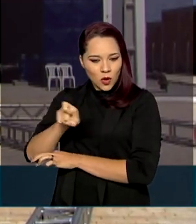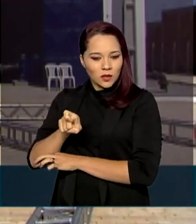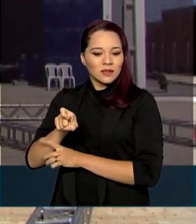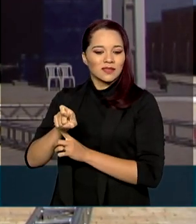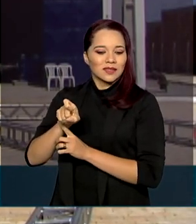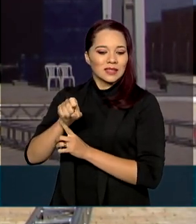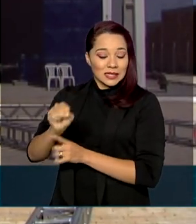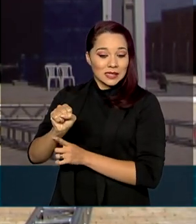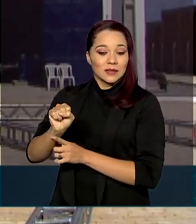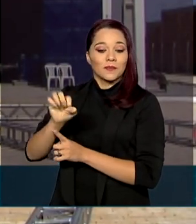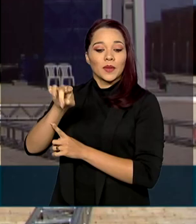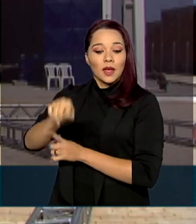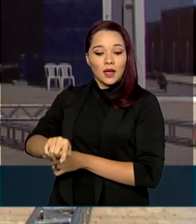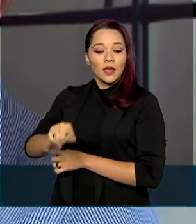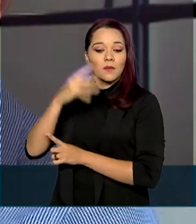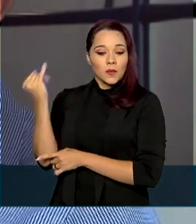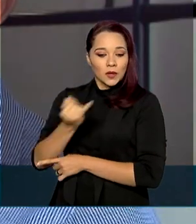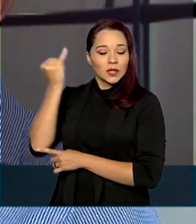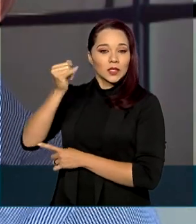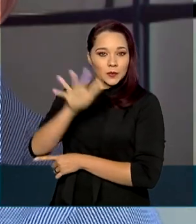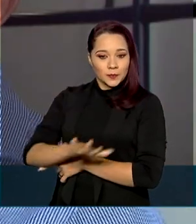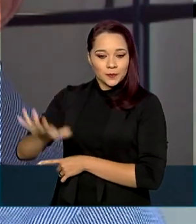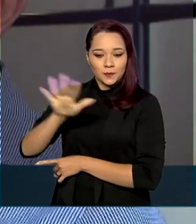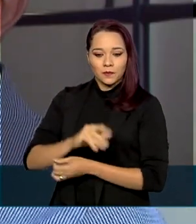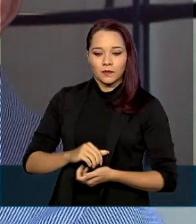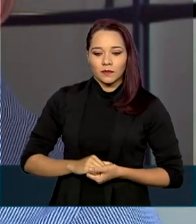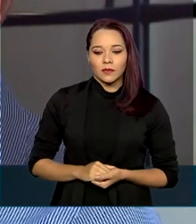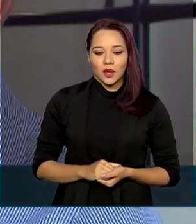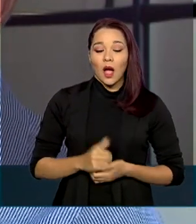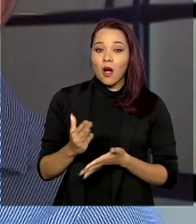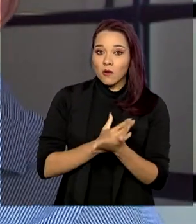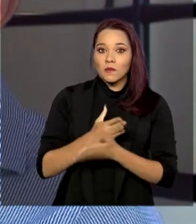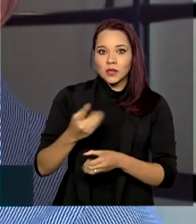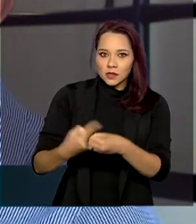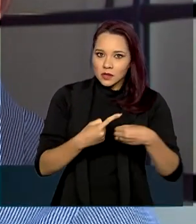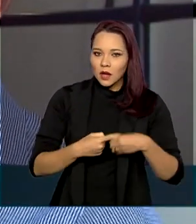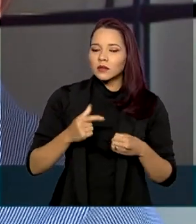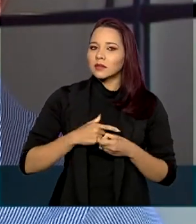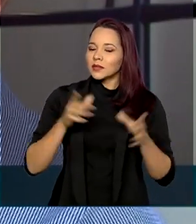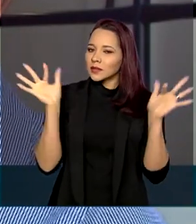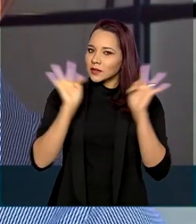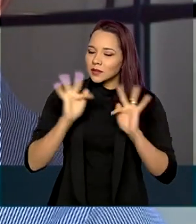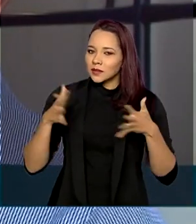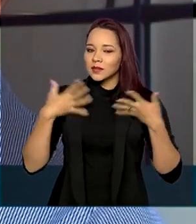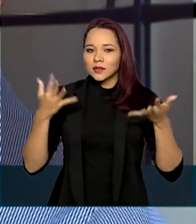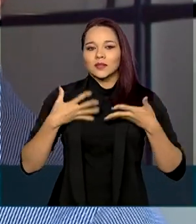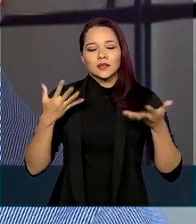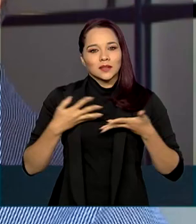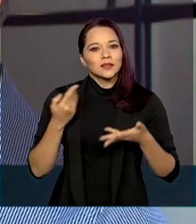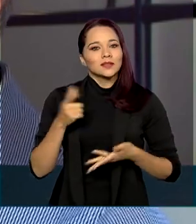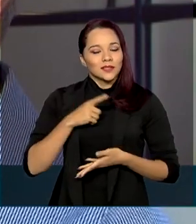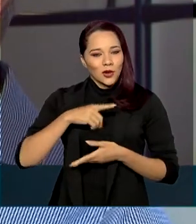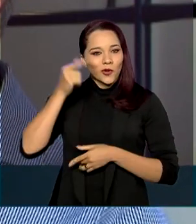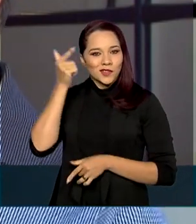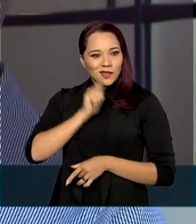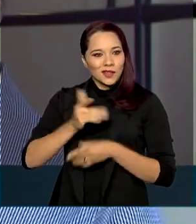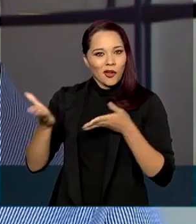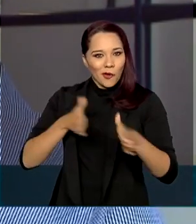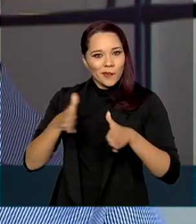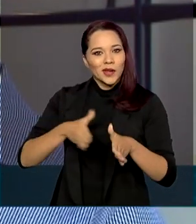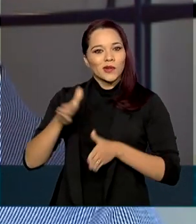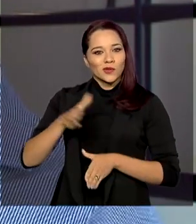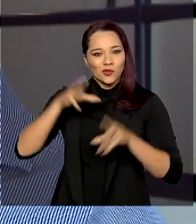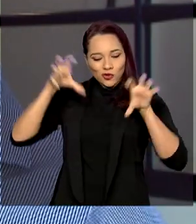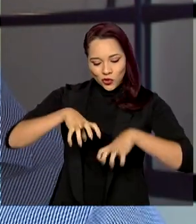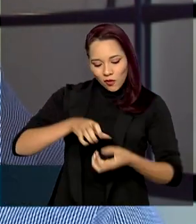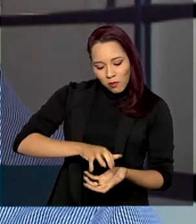população do semiárido pernambucano. Algumas cidades, nós tivemos a felicidade de ter o Zassu, ter pego recarga nesse período de chuva.